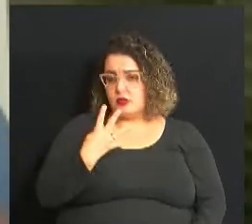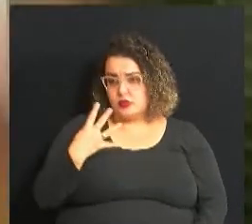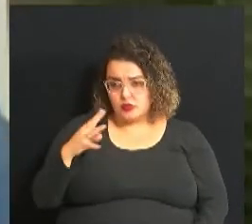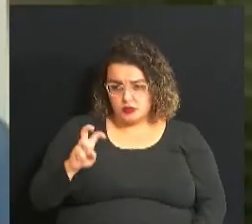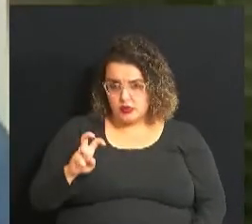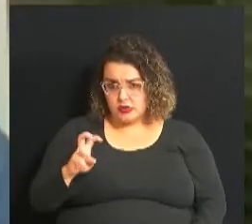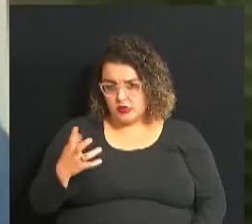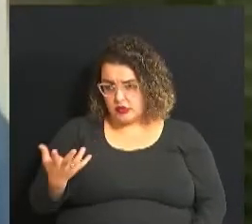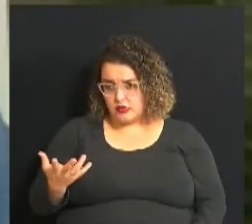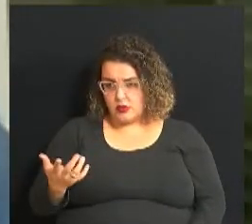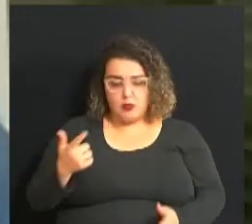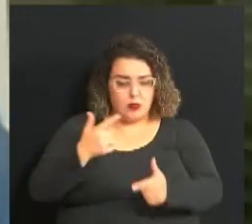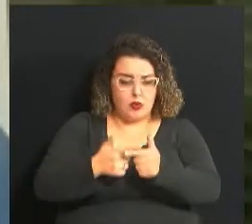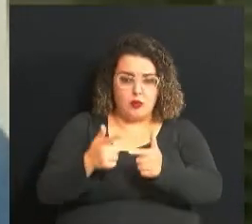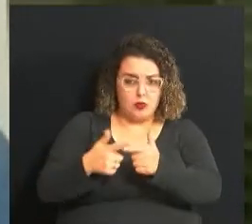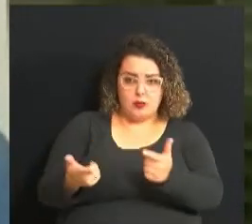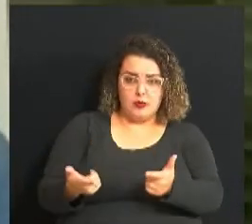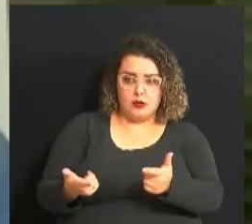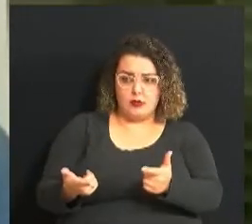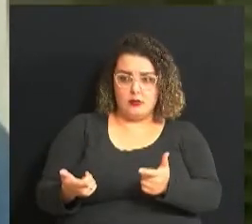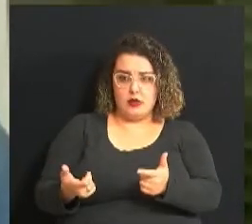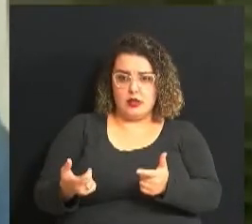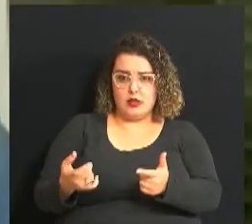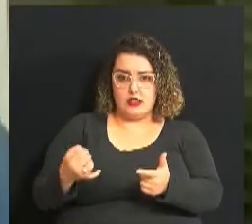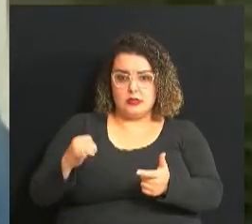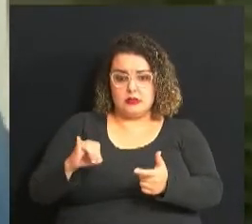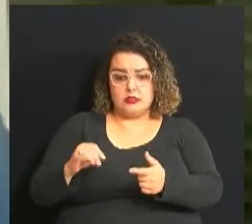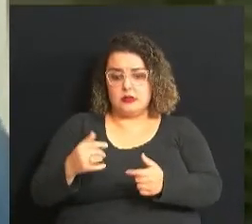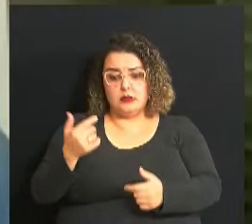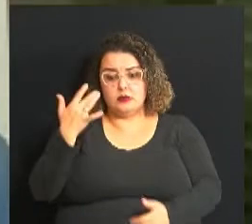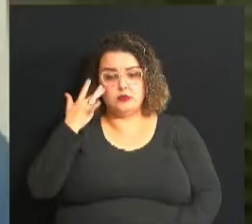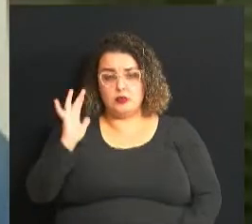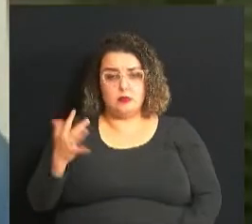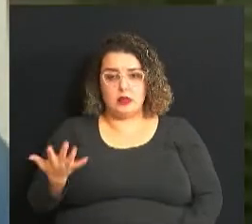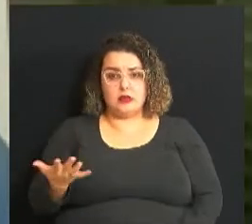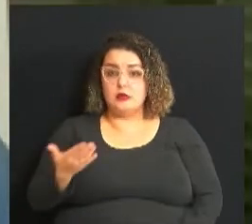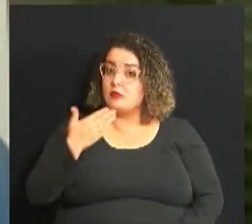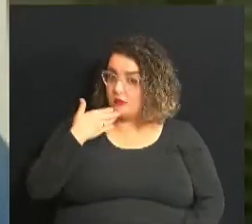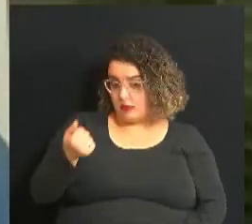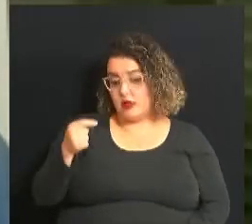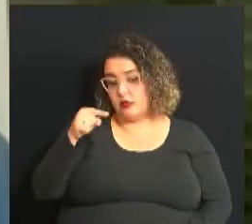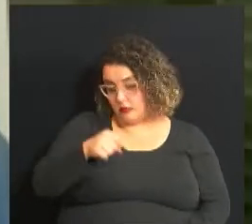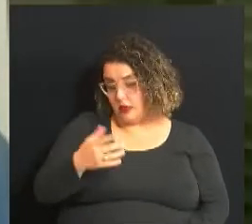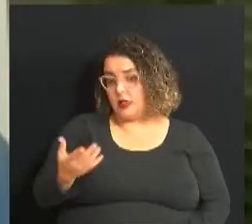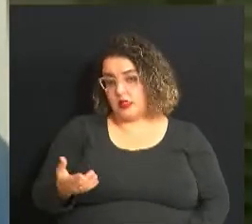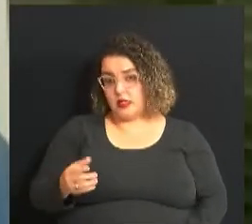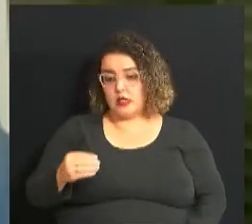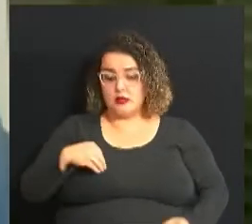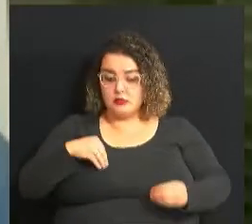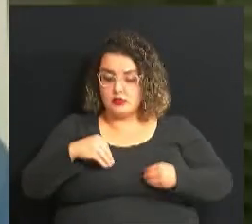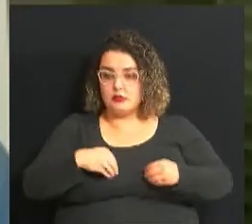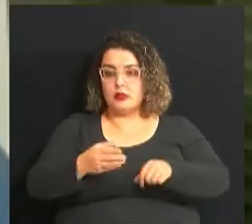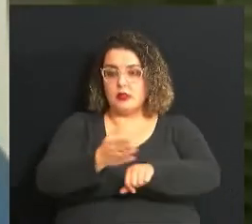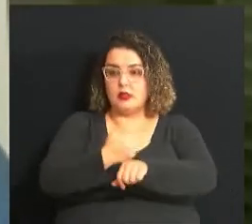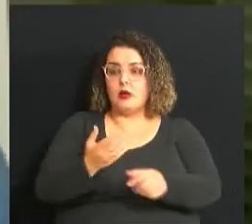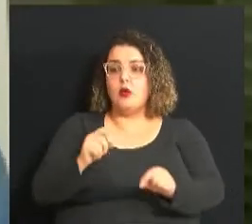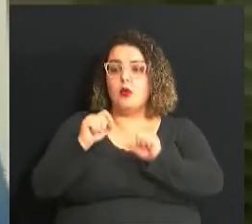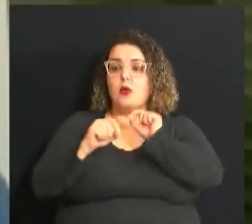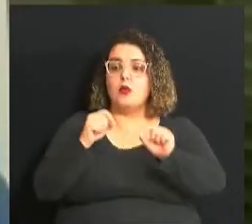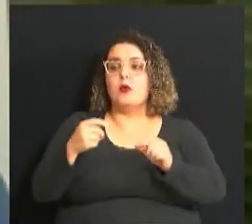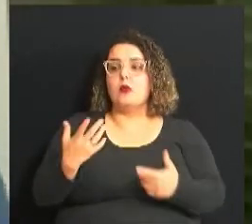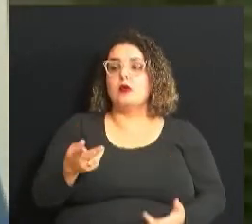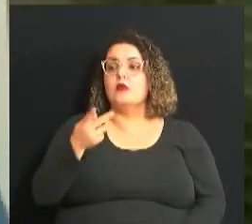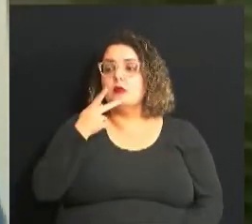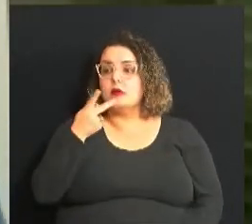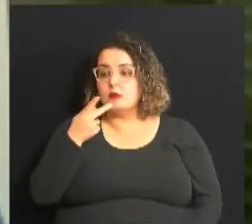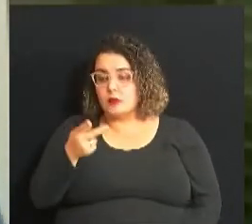por exemplo, pulmonar, será muito melhor para ele. Então, o que nós preconizamos? É que os pacientes